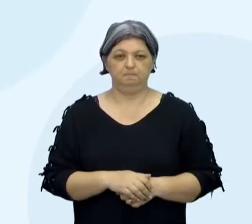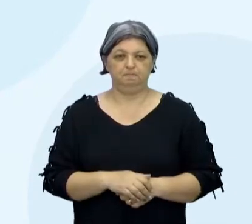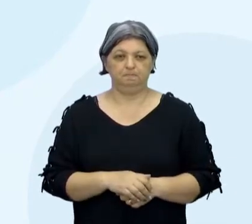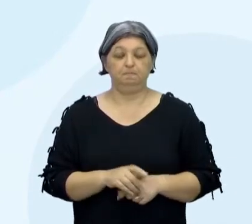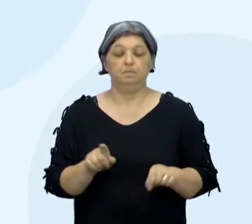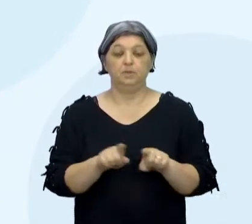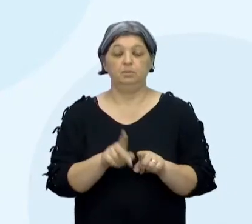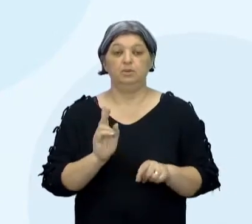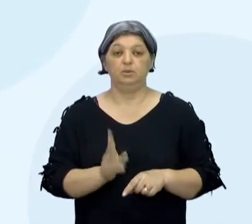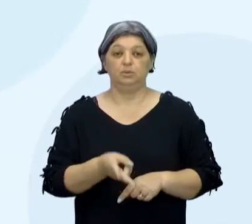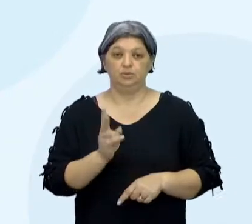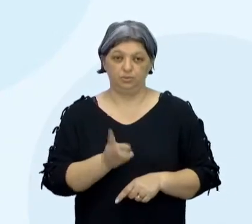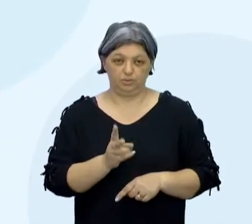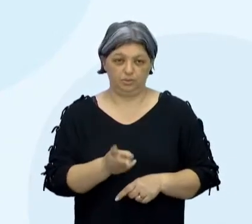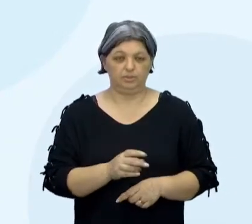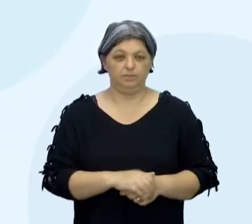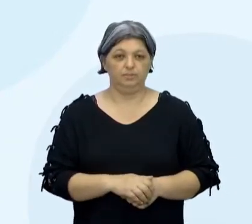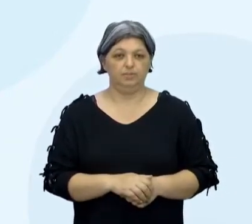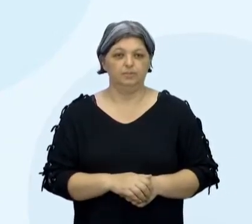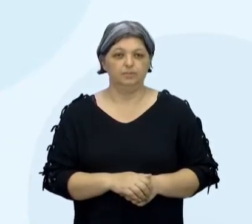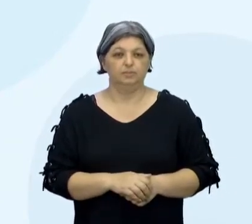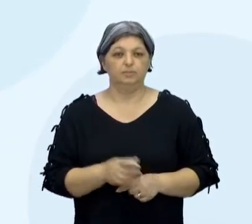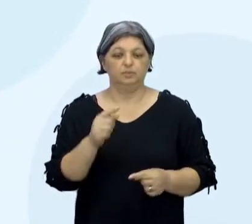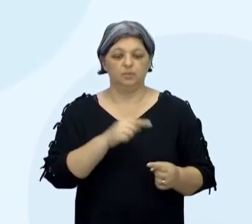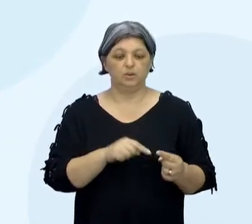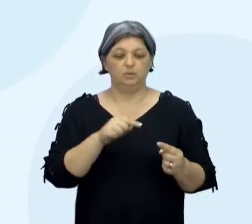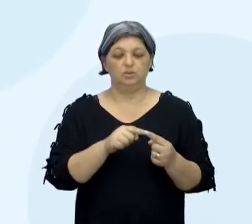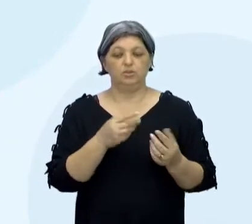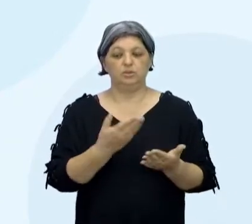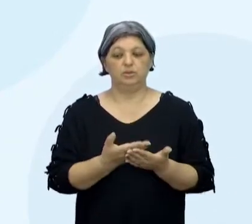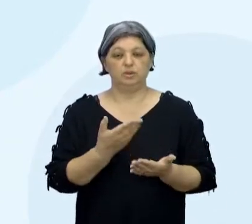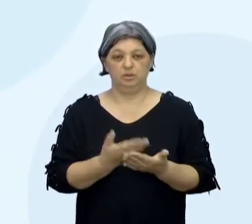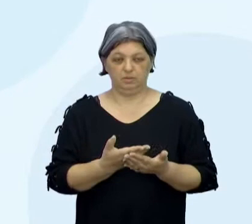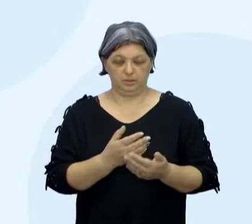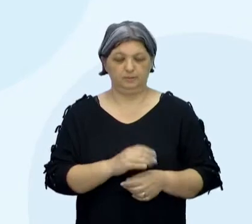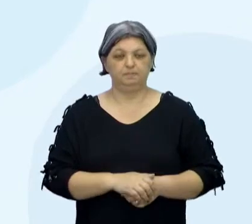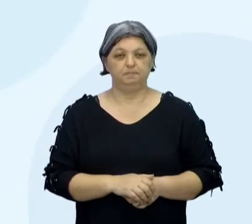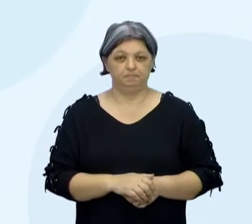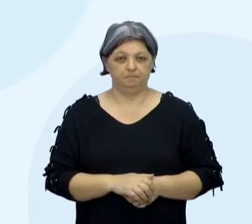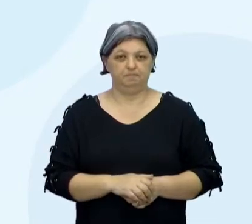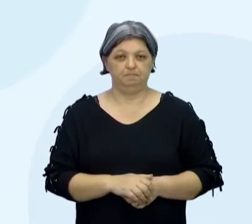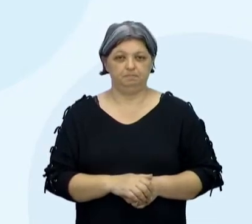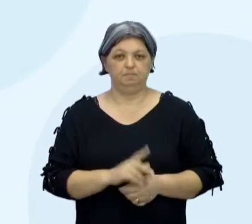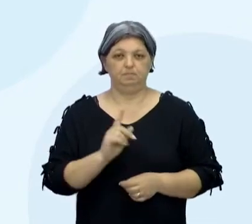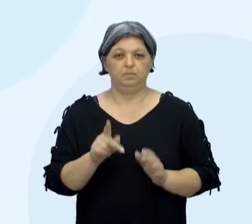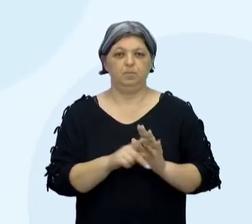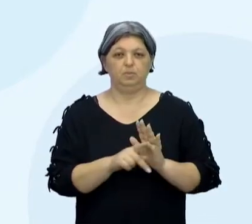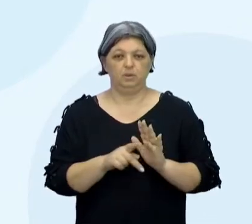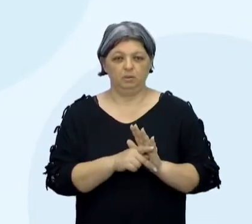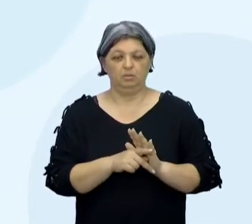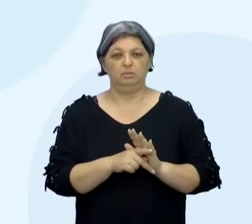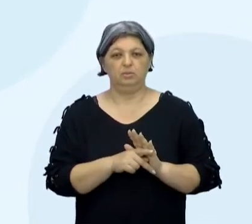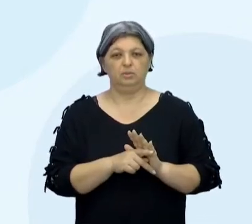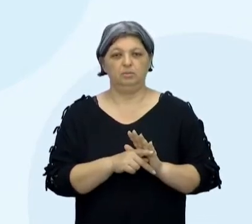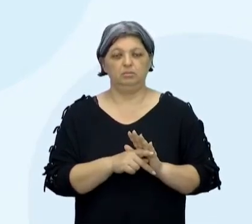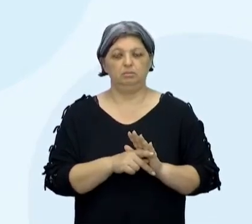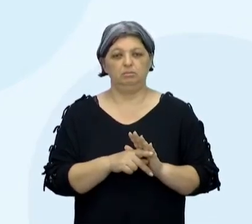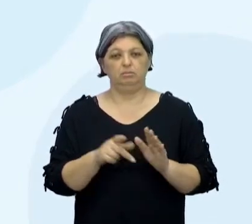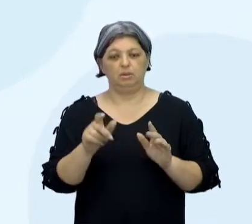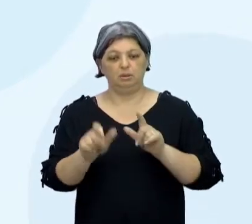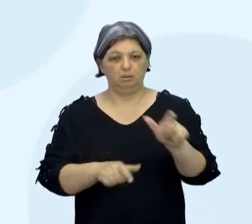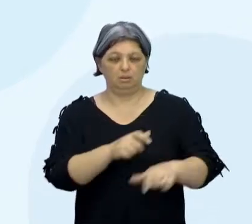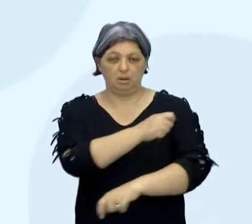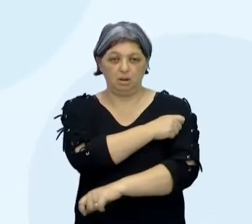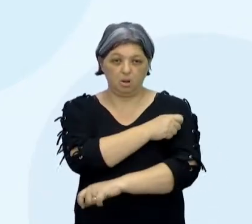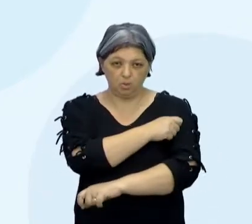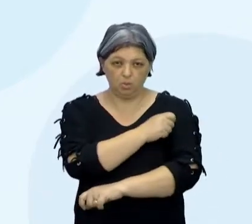continuando aí na tela o objetivo da nossa aula é introduzir os alunos nos assuntos relativos